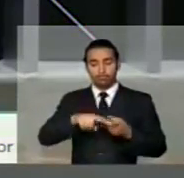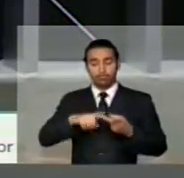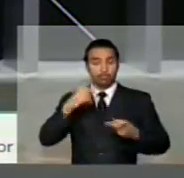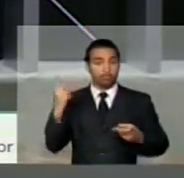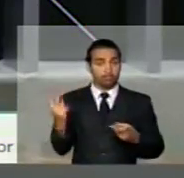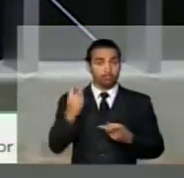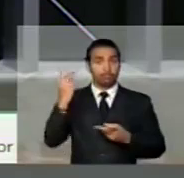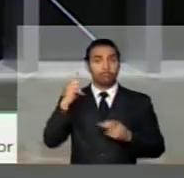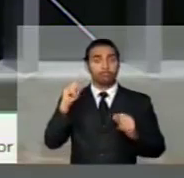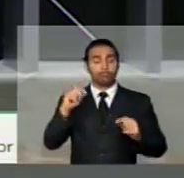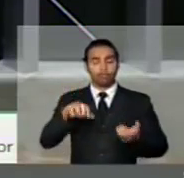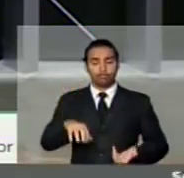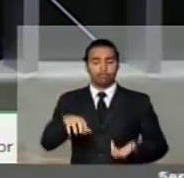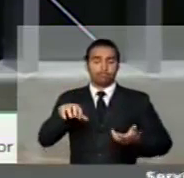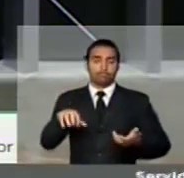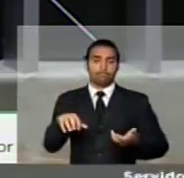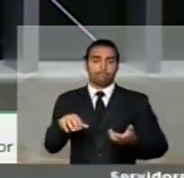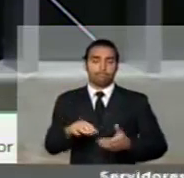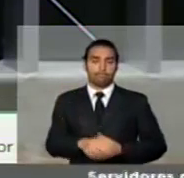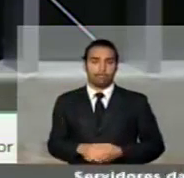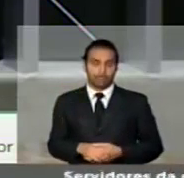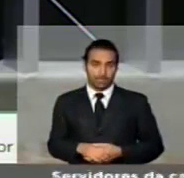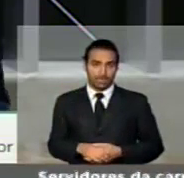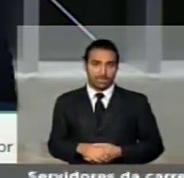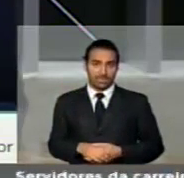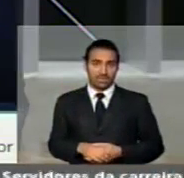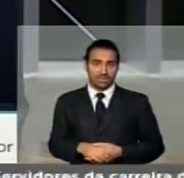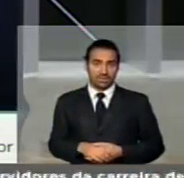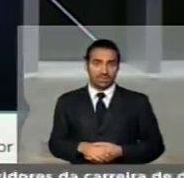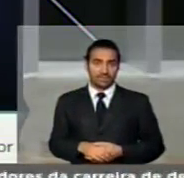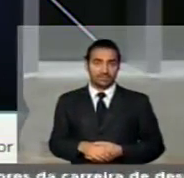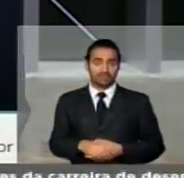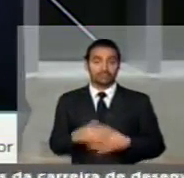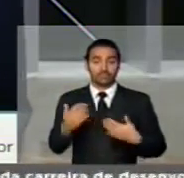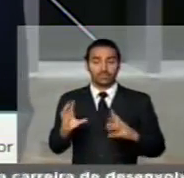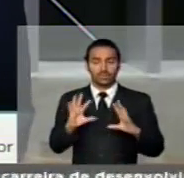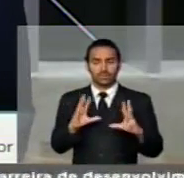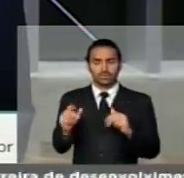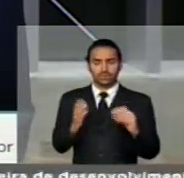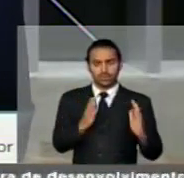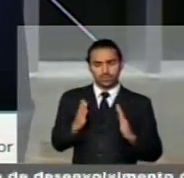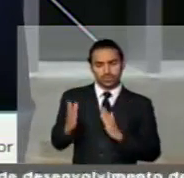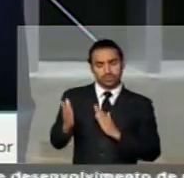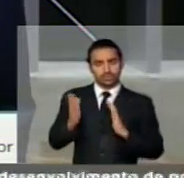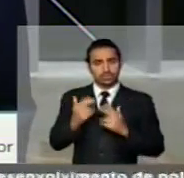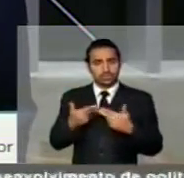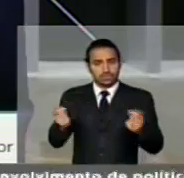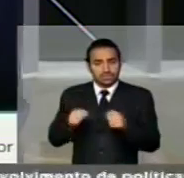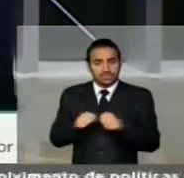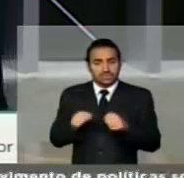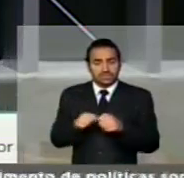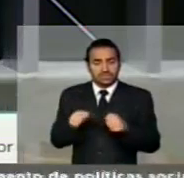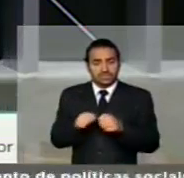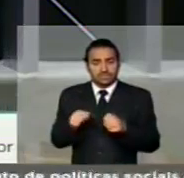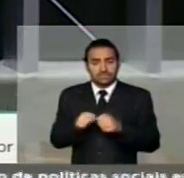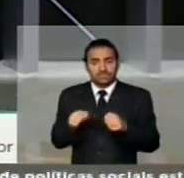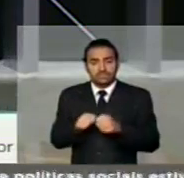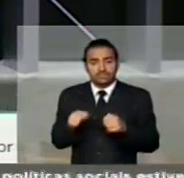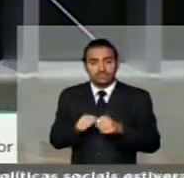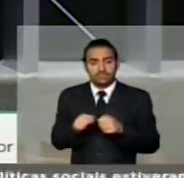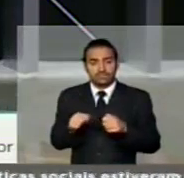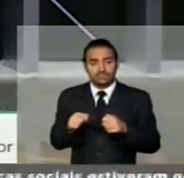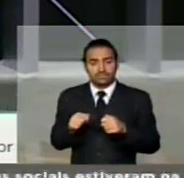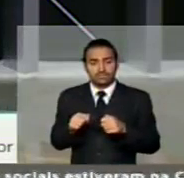valorização do Congresso Nacional. E nesse sentido, todas as medidas que foram tomadas para que se tire